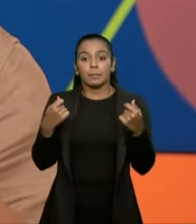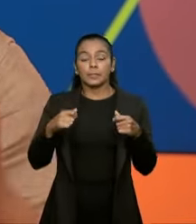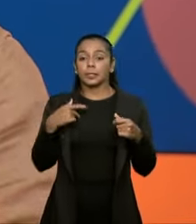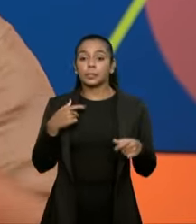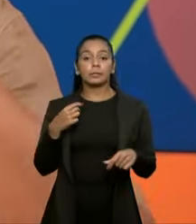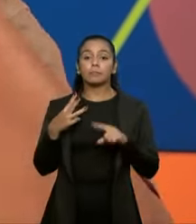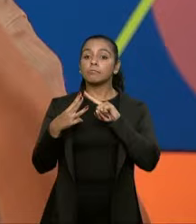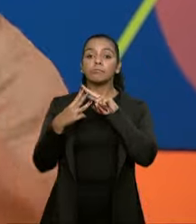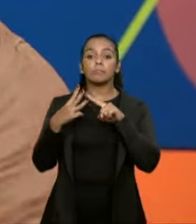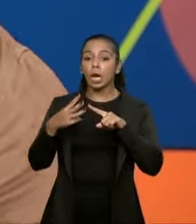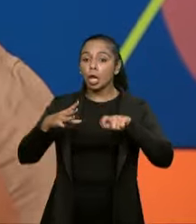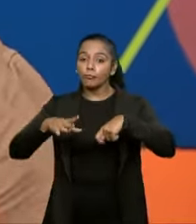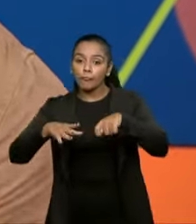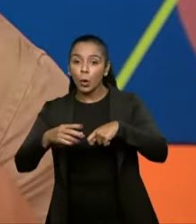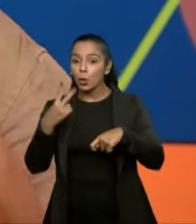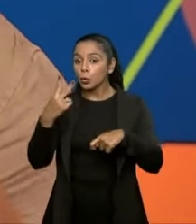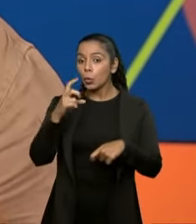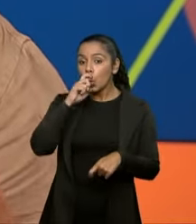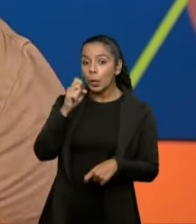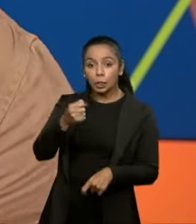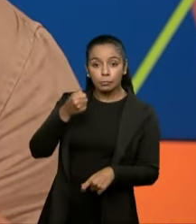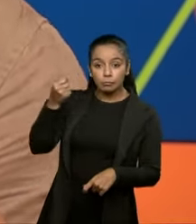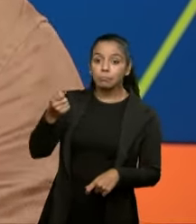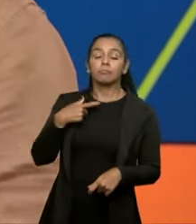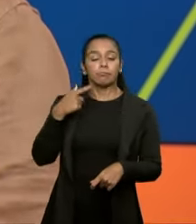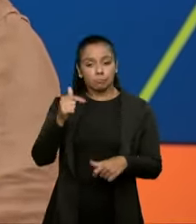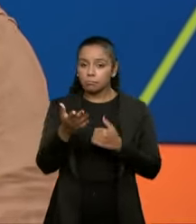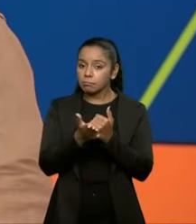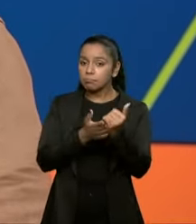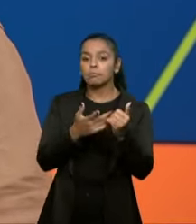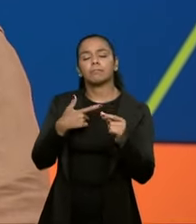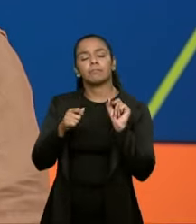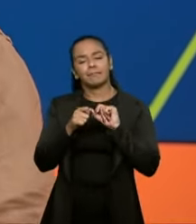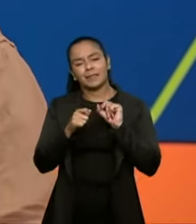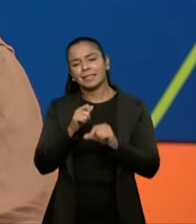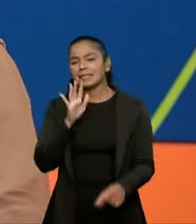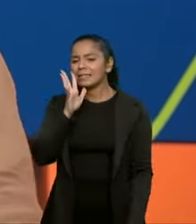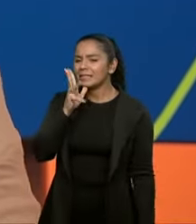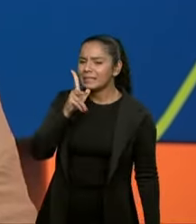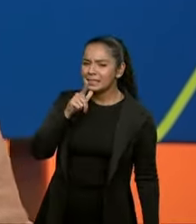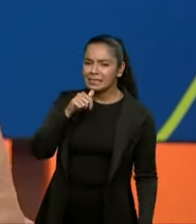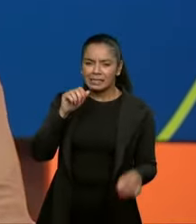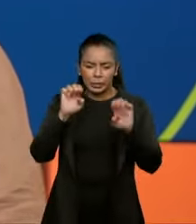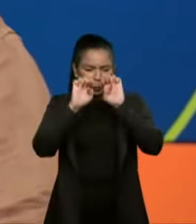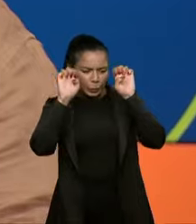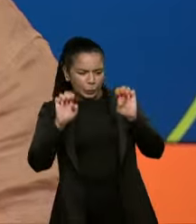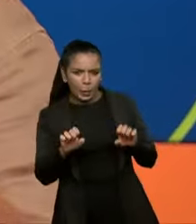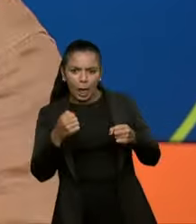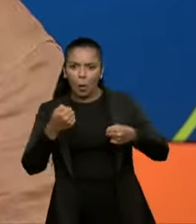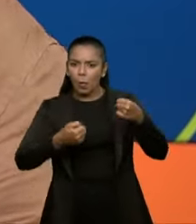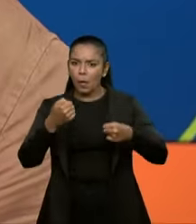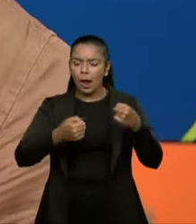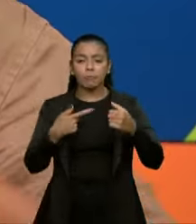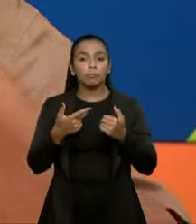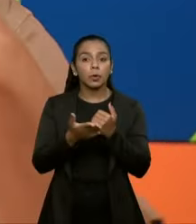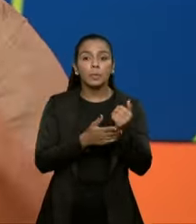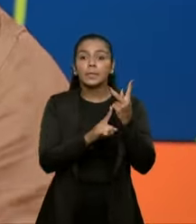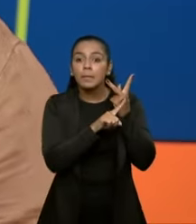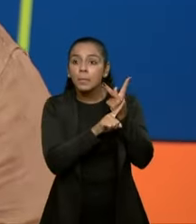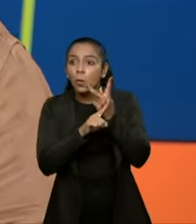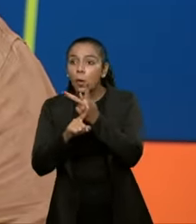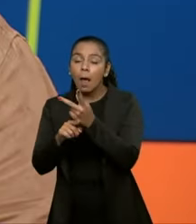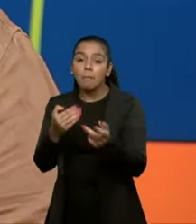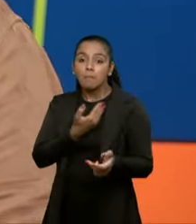pô, dois fogões, duas geladeiras. Então, assim, eu comecei, eu falei, cara, pra você fazer isso vai demorar, vai ter que reestruturar o carro e tal. E aí eu comecei a procurar pessoas,